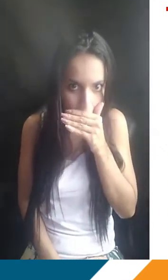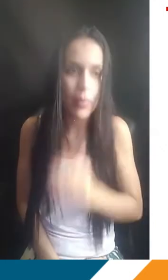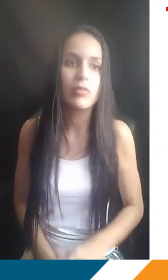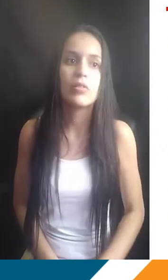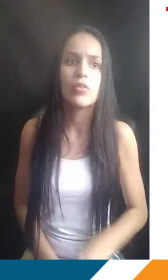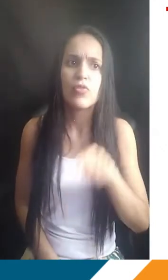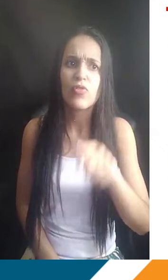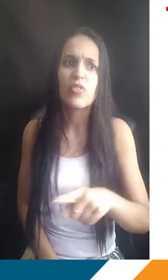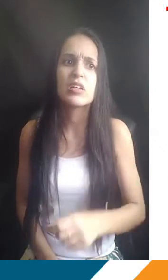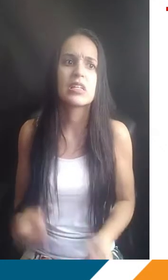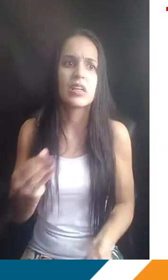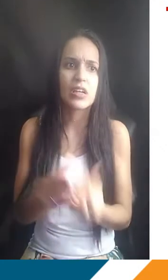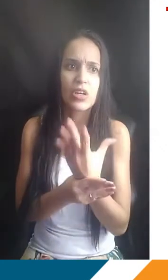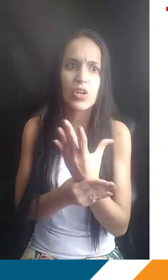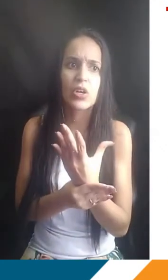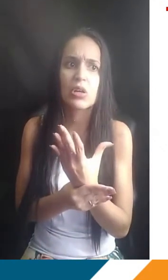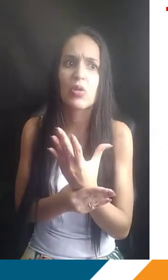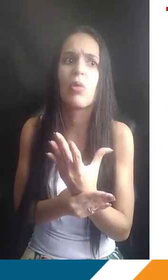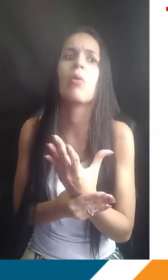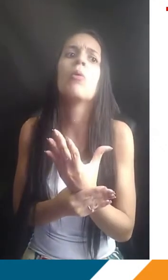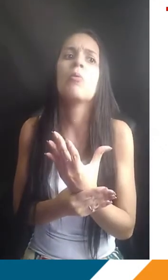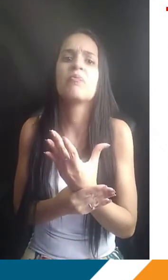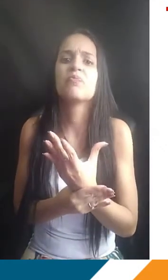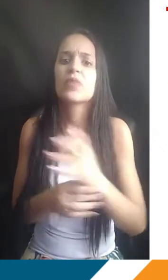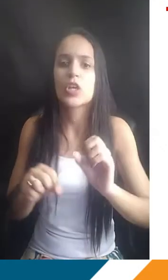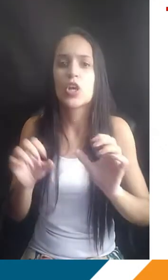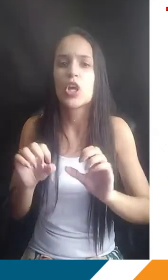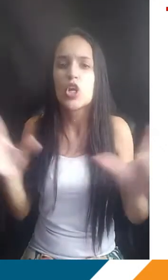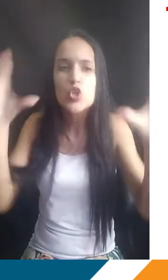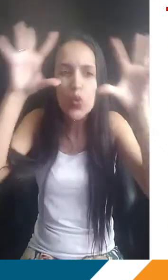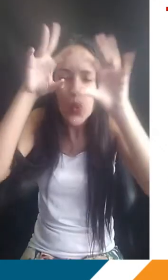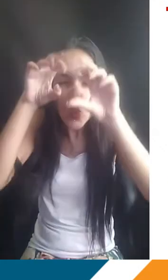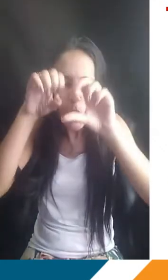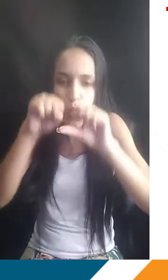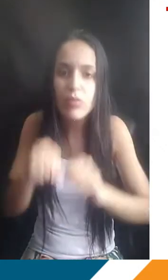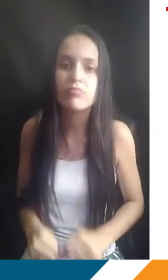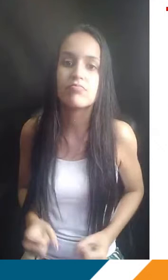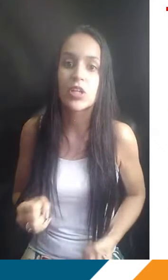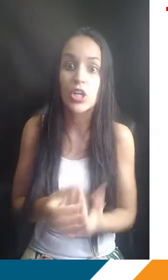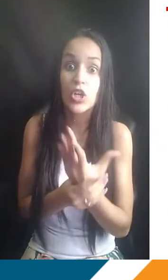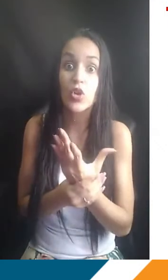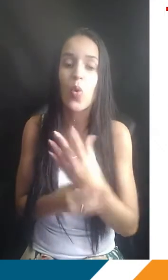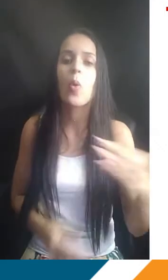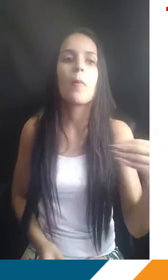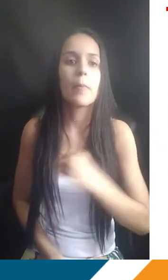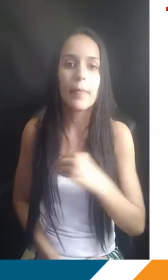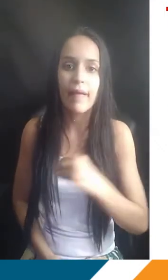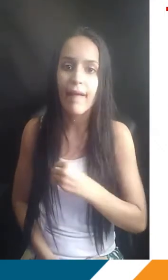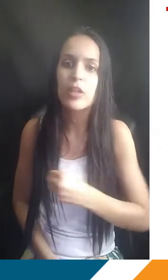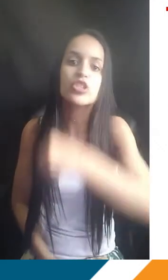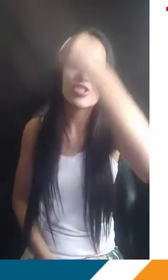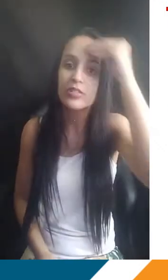viu? Você que inventou esse estado e inventou de inventar toda a escuridão, você que inventou o pecado esqueceu-se